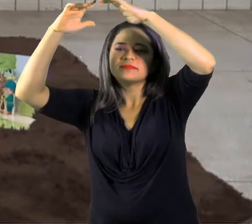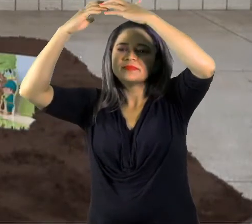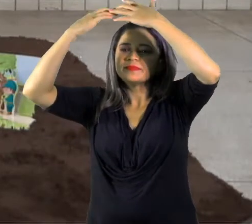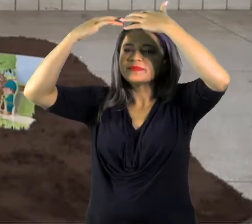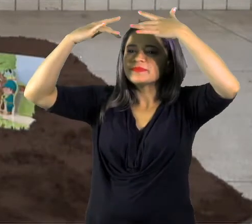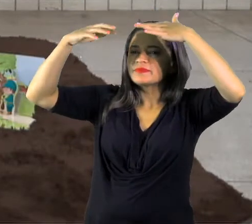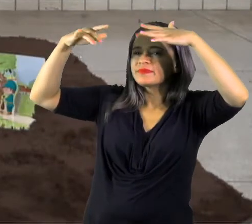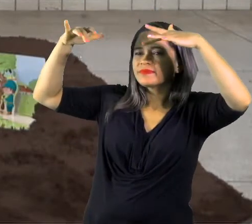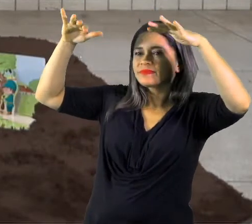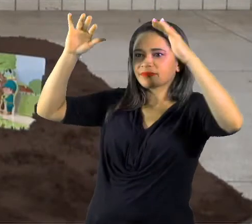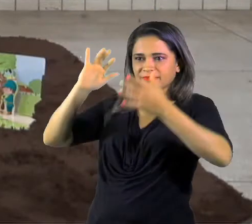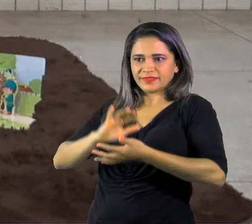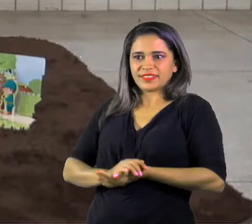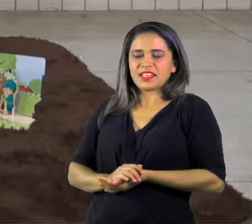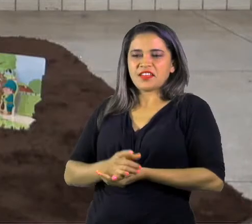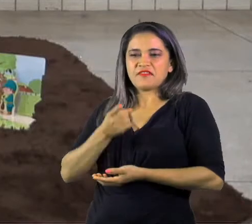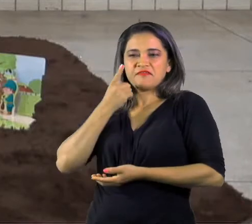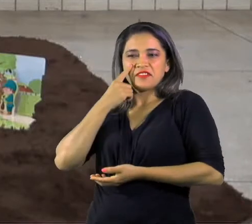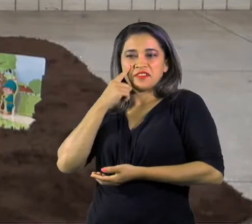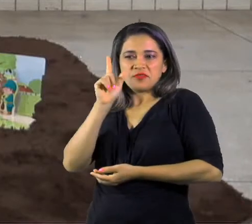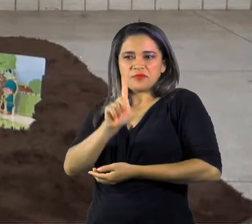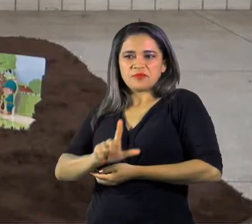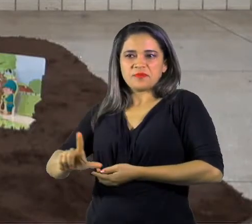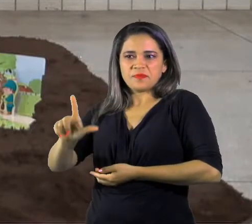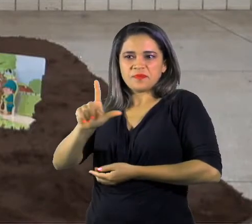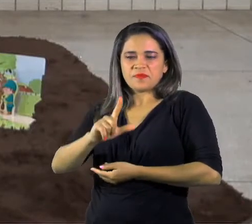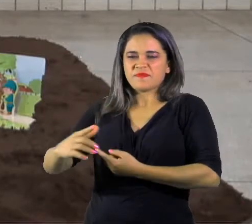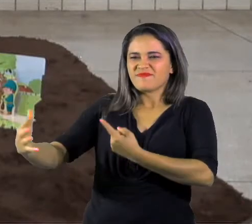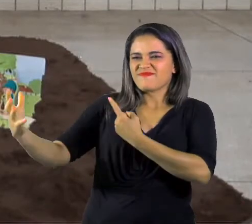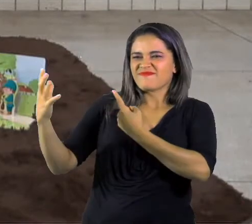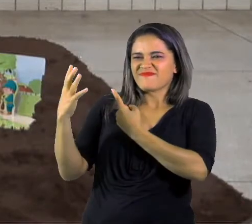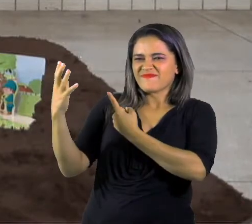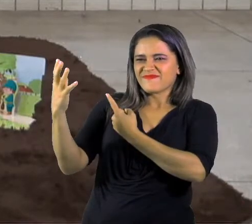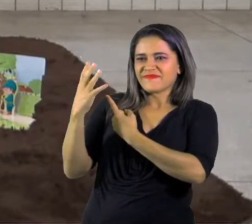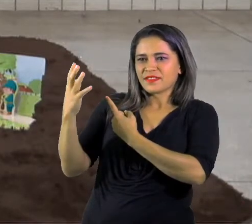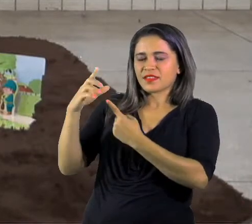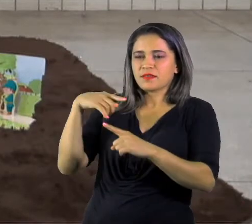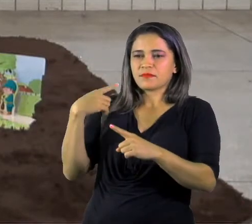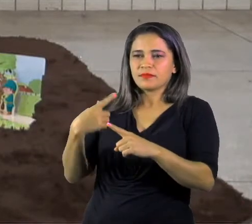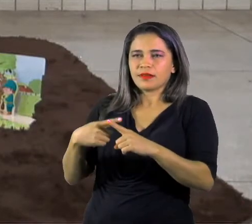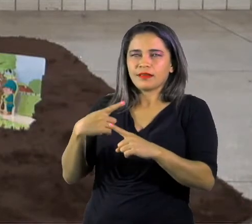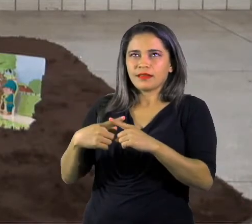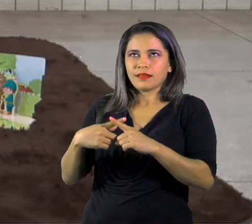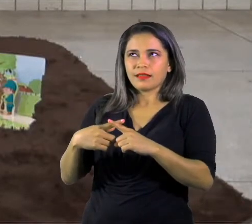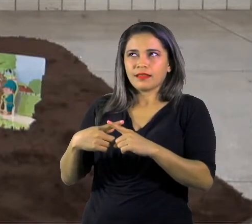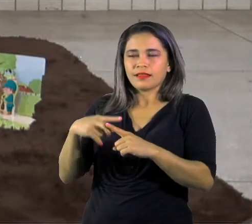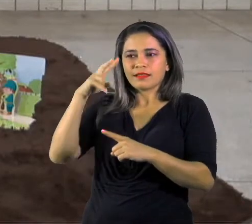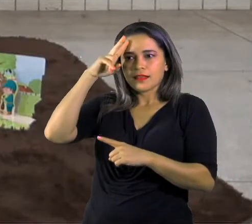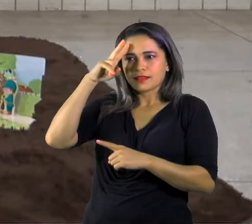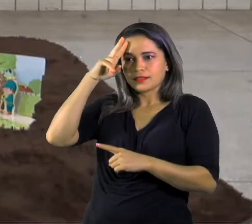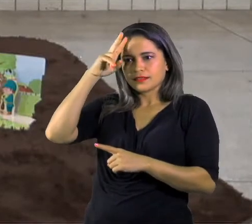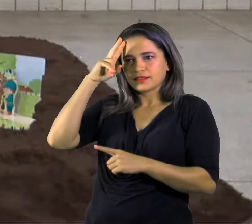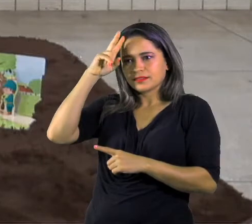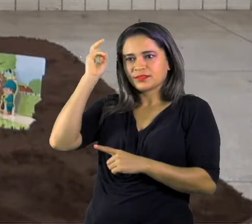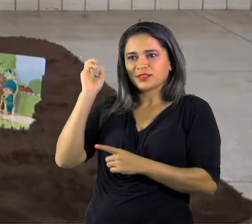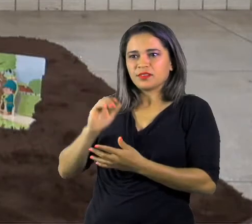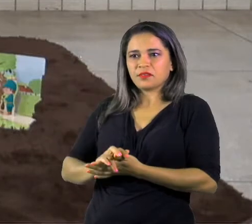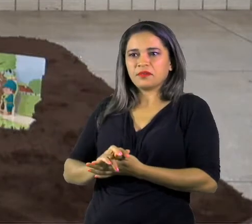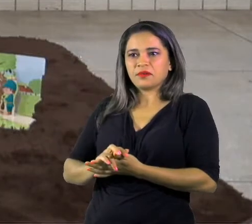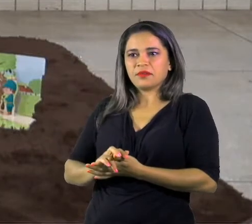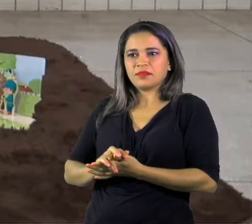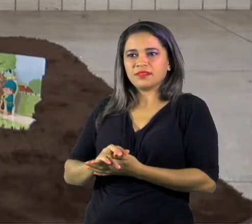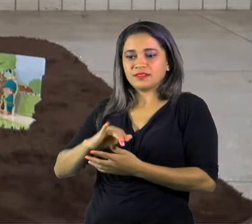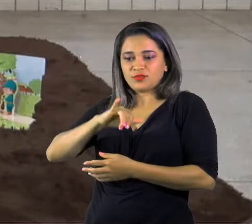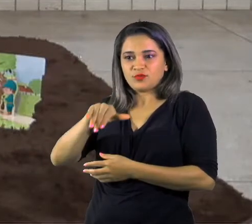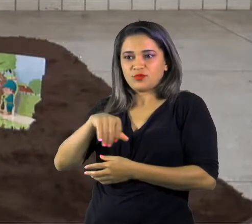imaginação. E veja o quanto a literatura é inspiradora, porque dessa história, deste conto do João e o pé de